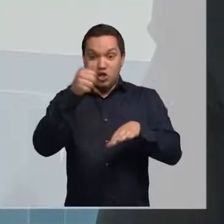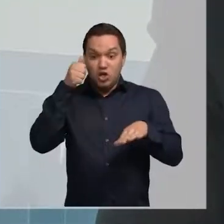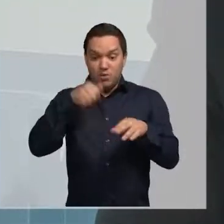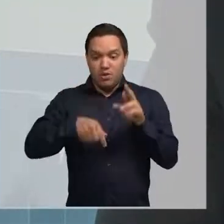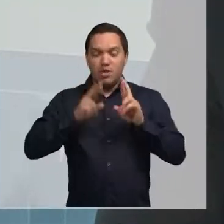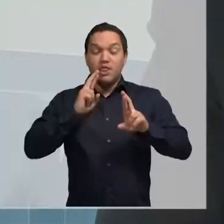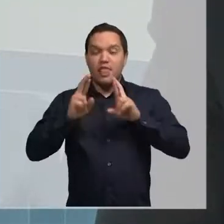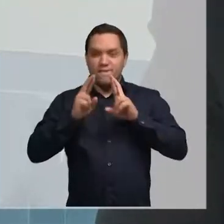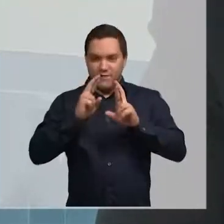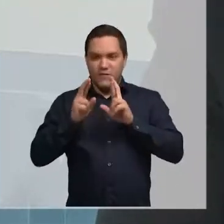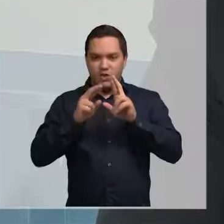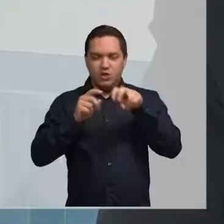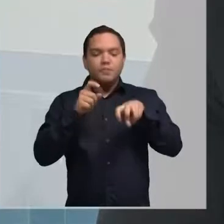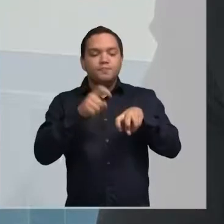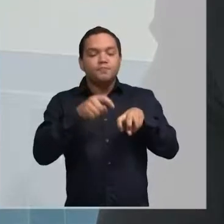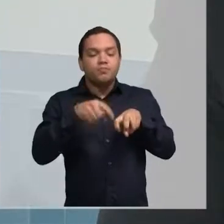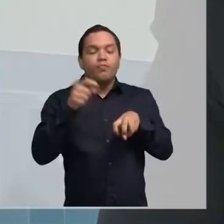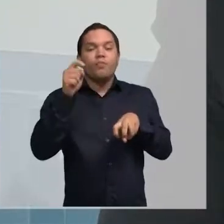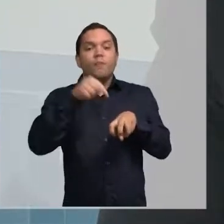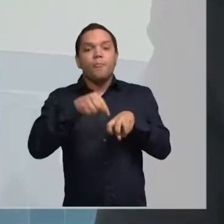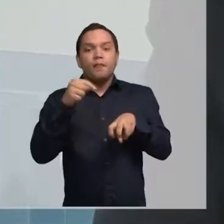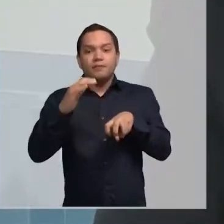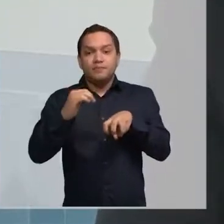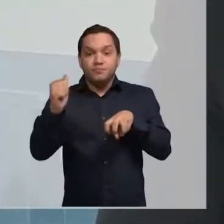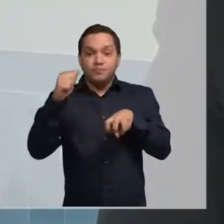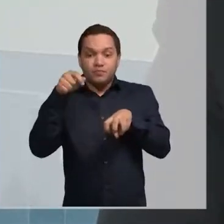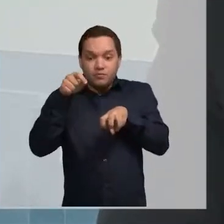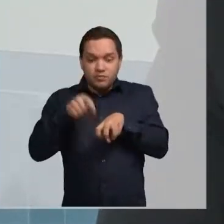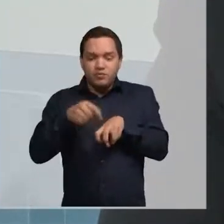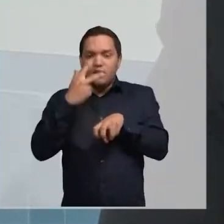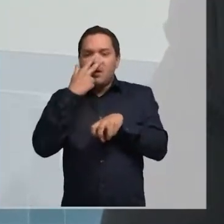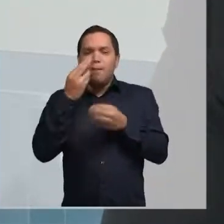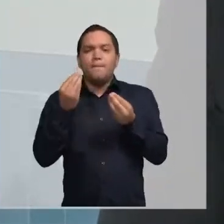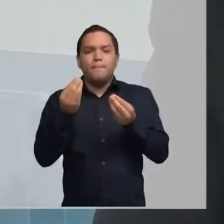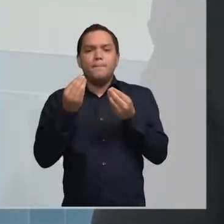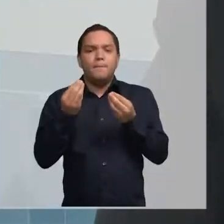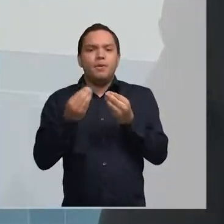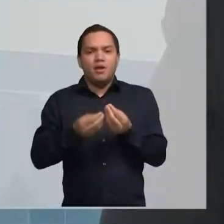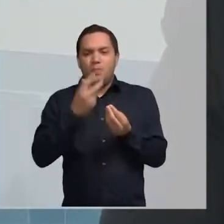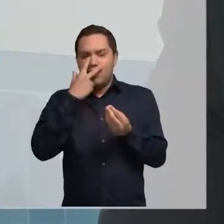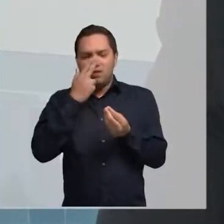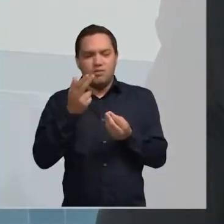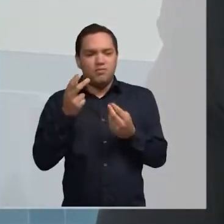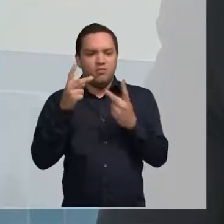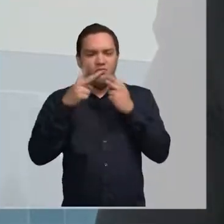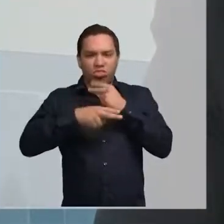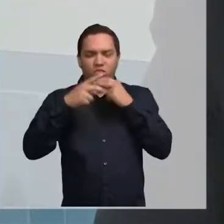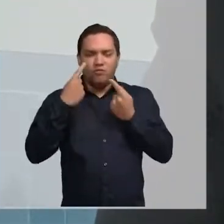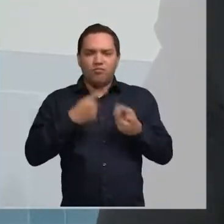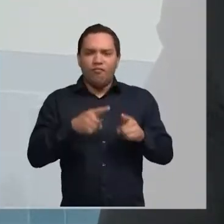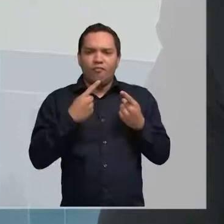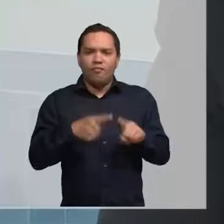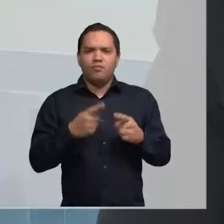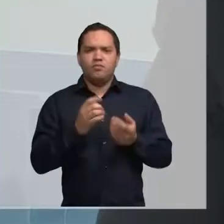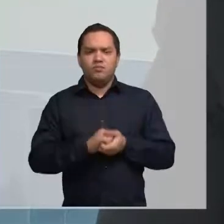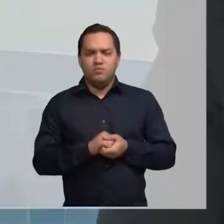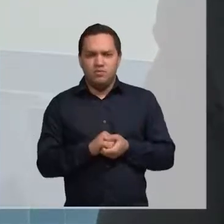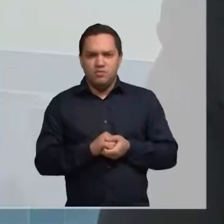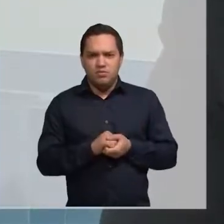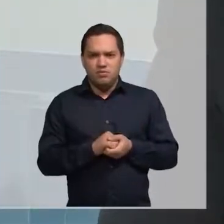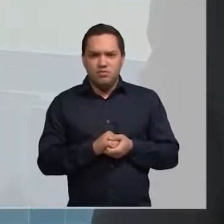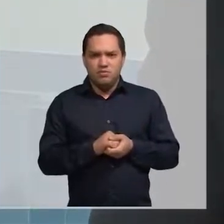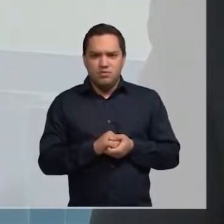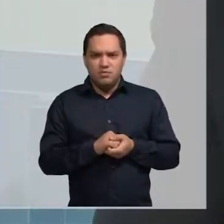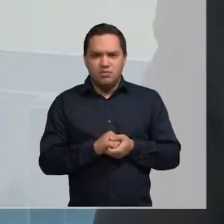entrevistada e, na realidade, chama ela para sentar numa cadeira para eles passarem o tempo todo falando mal dela, dando o juízo de valor que ela